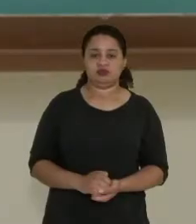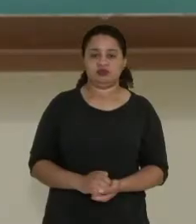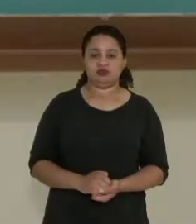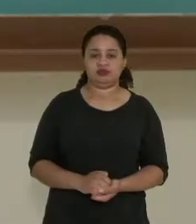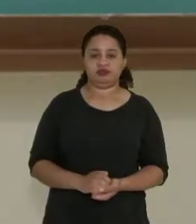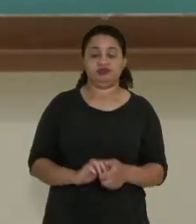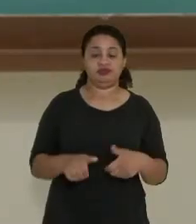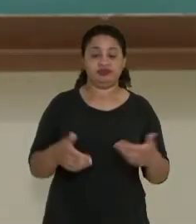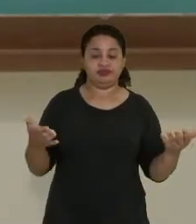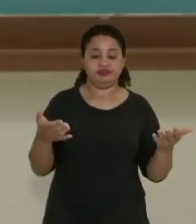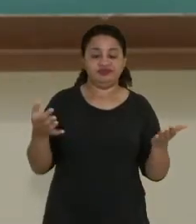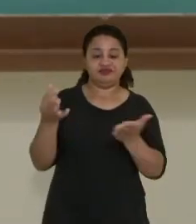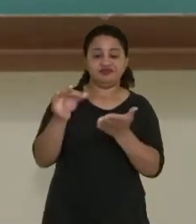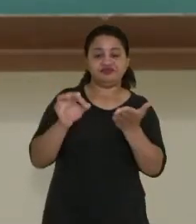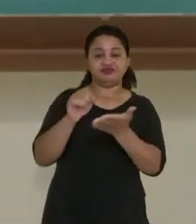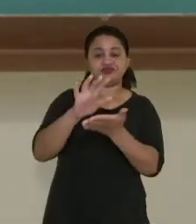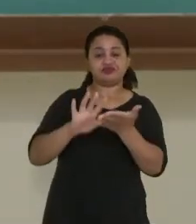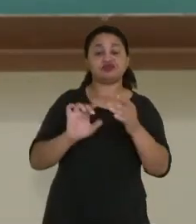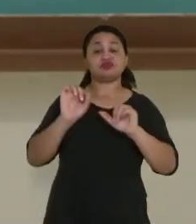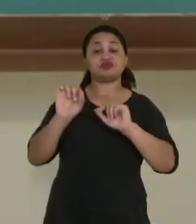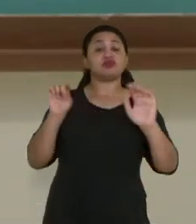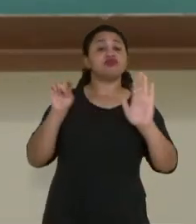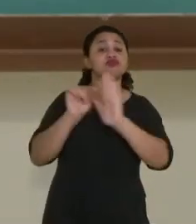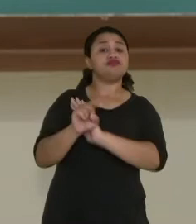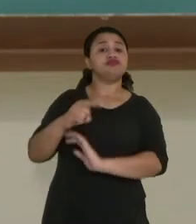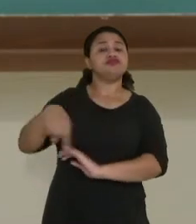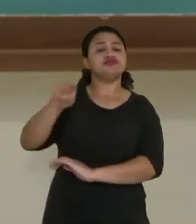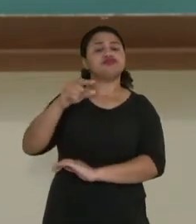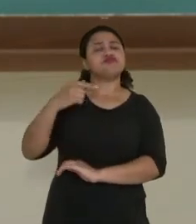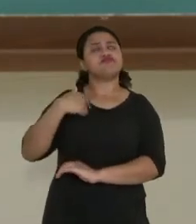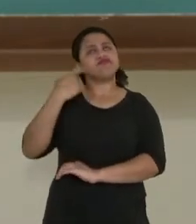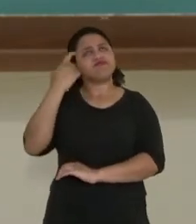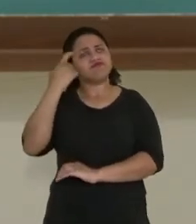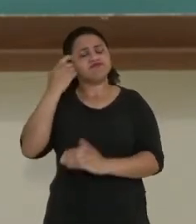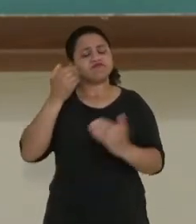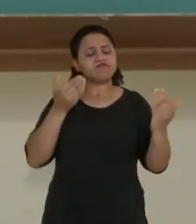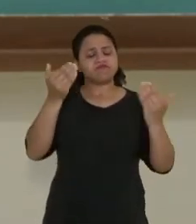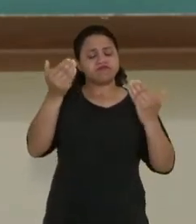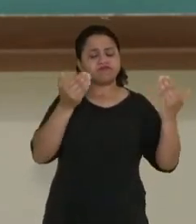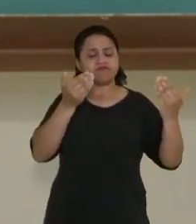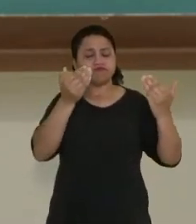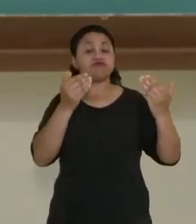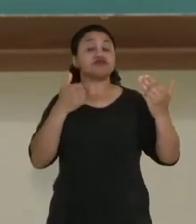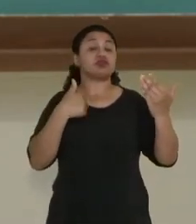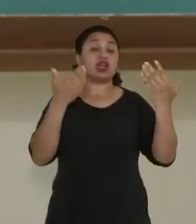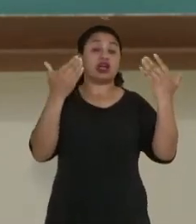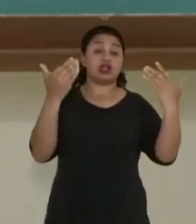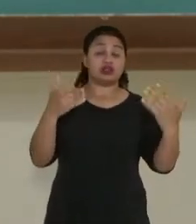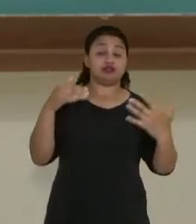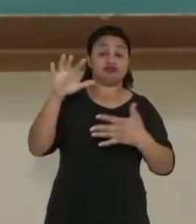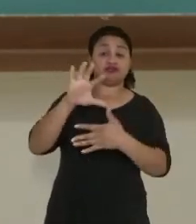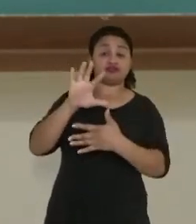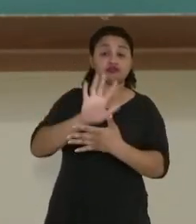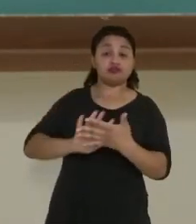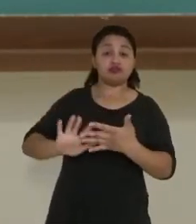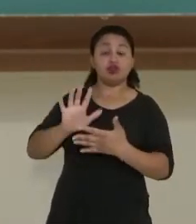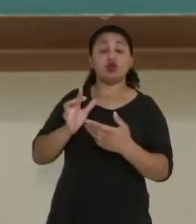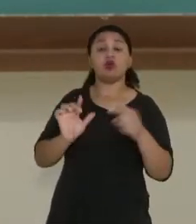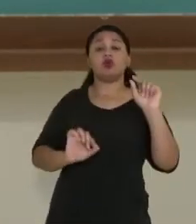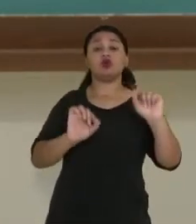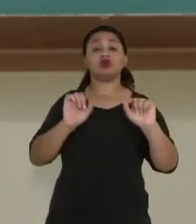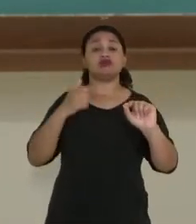Voltamos para a correção da atividade, então ficou uma perguntinha que vocês tinham que estabelecer uma comparação, analisando o mapa. Que